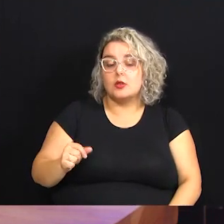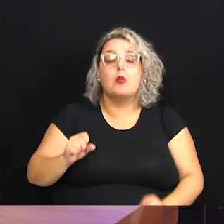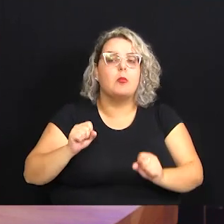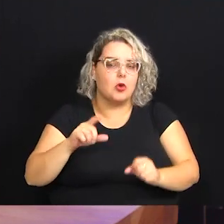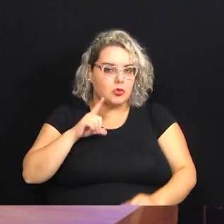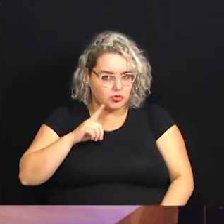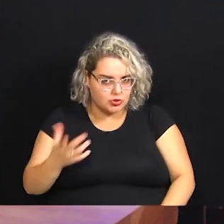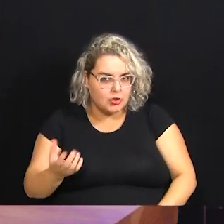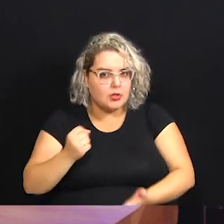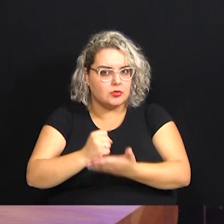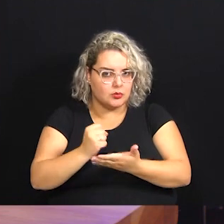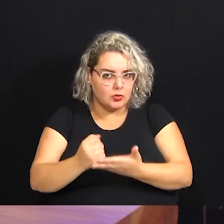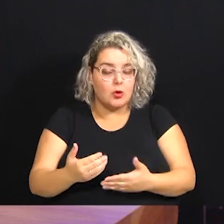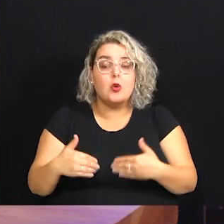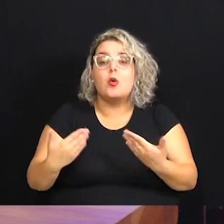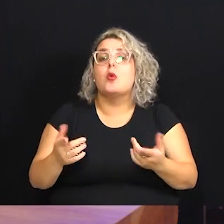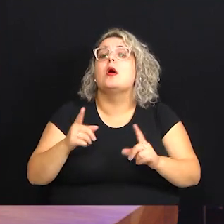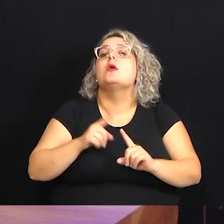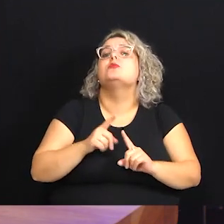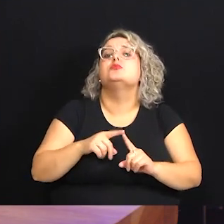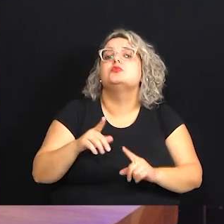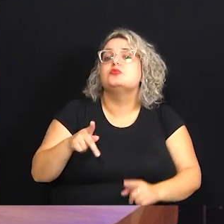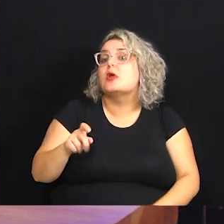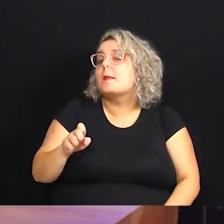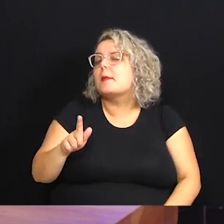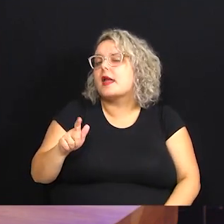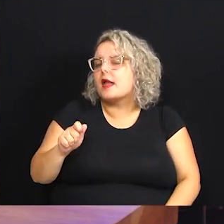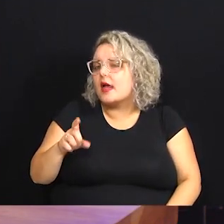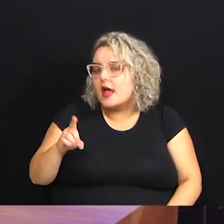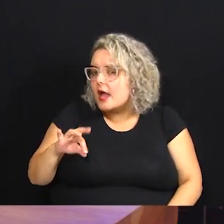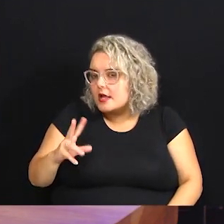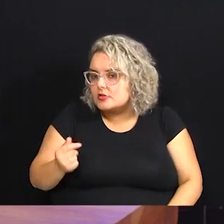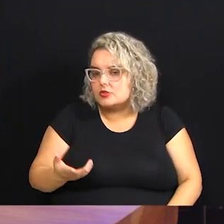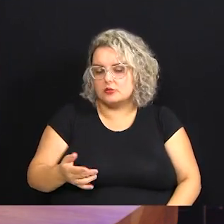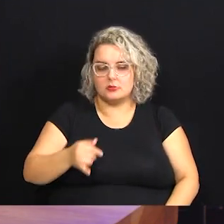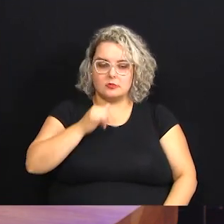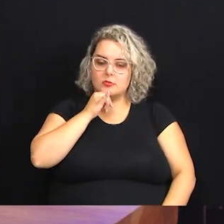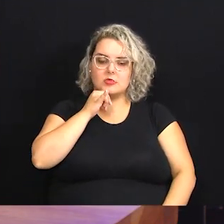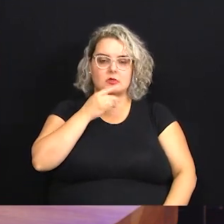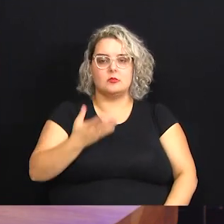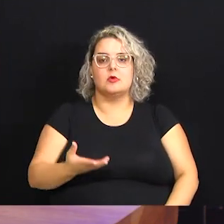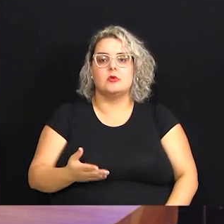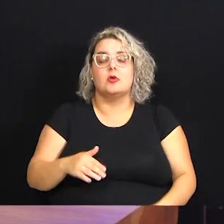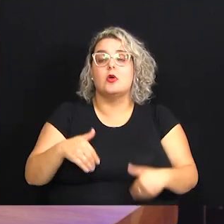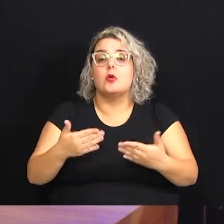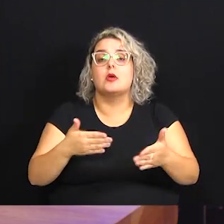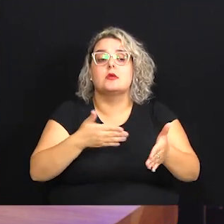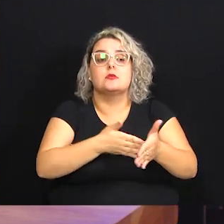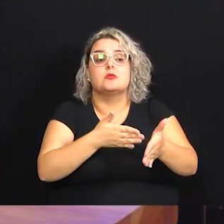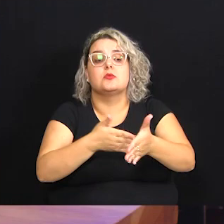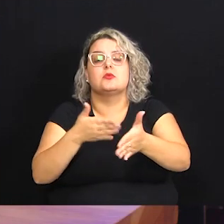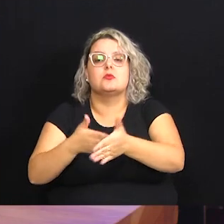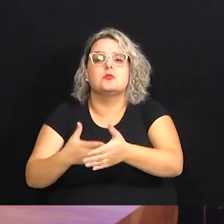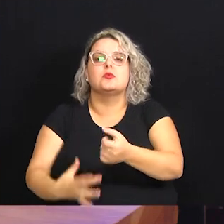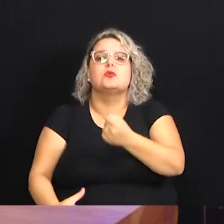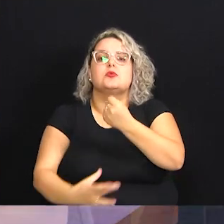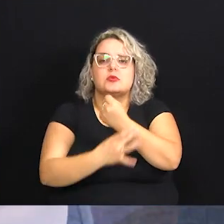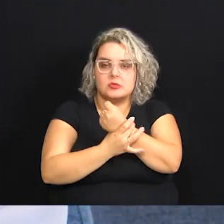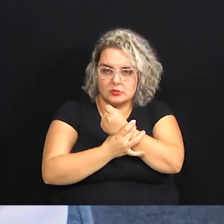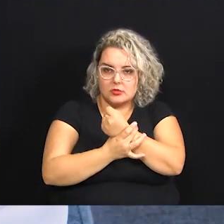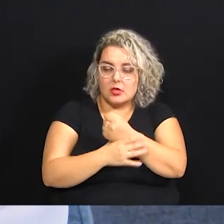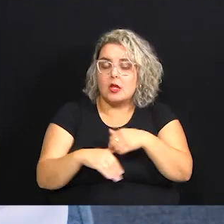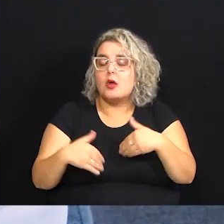Pode ter. Que tipo de pegadinha? Vai colocar, por exemplo, ali quais são as restrições do seguro.